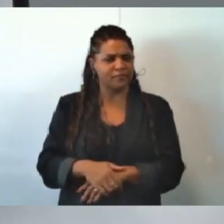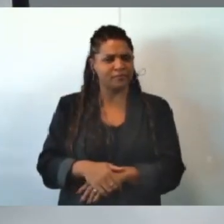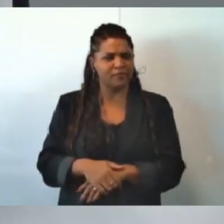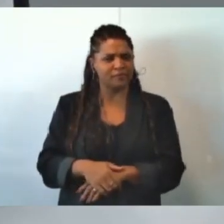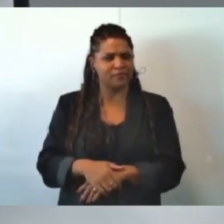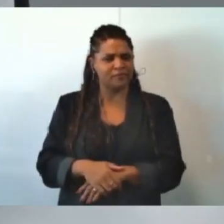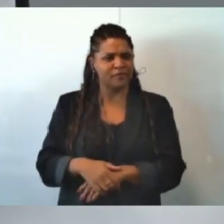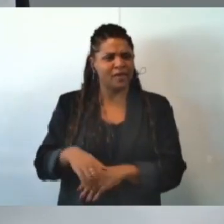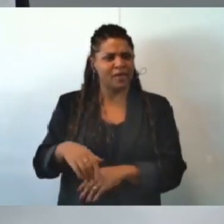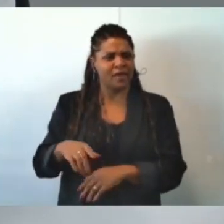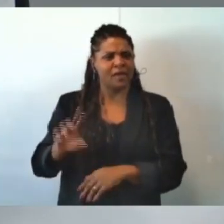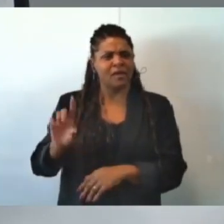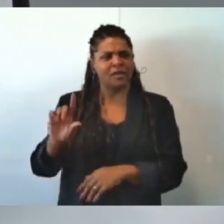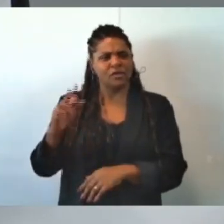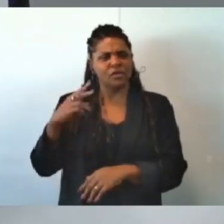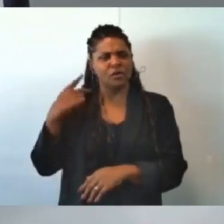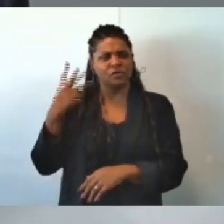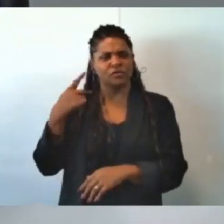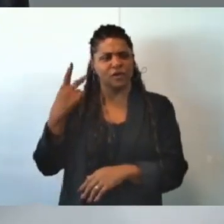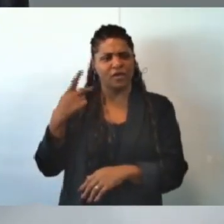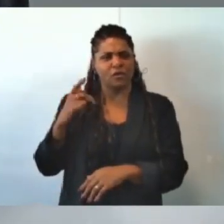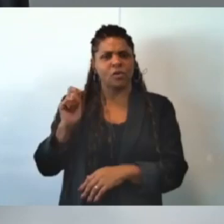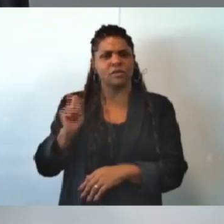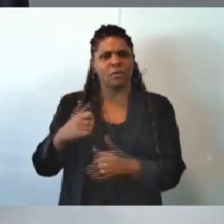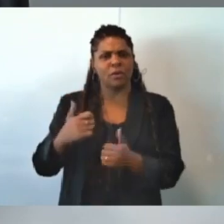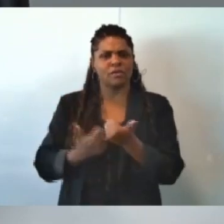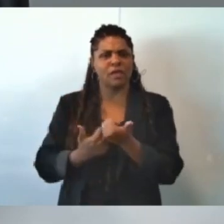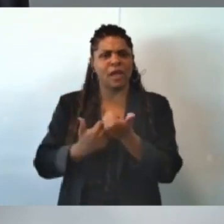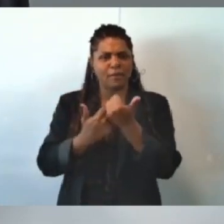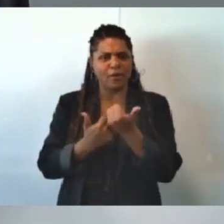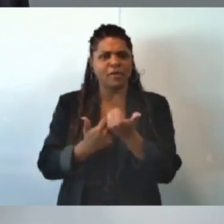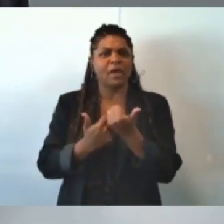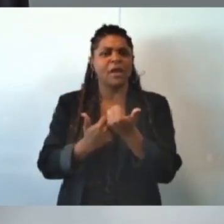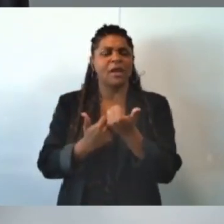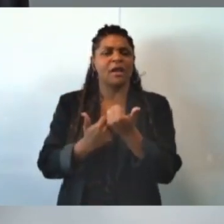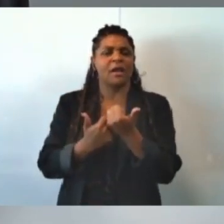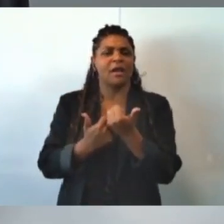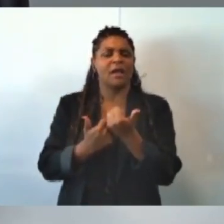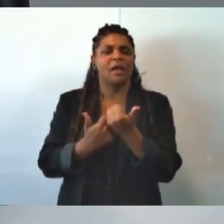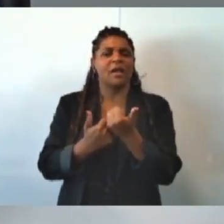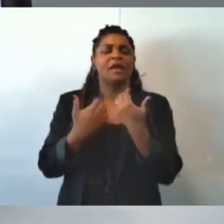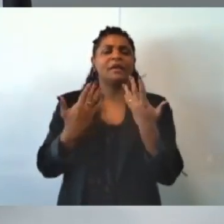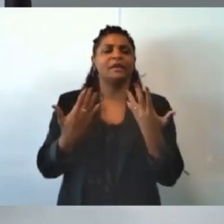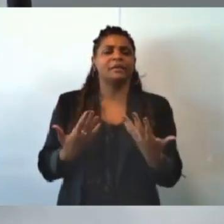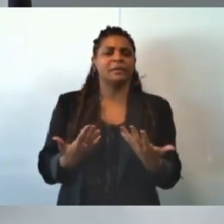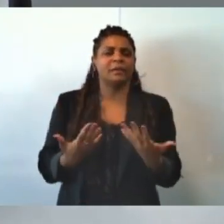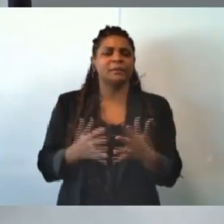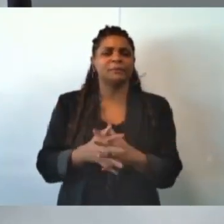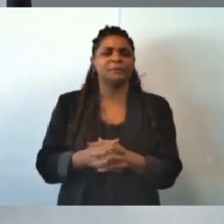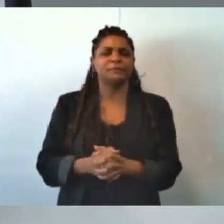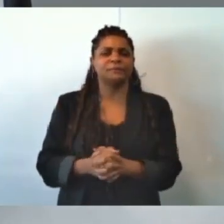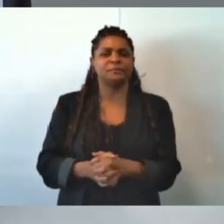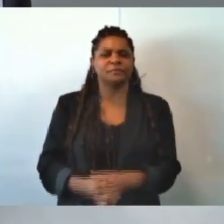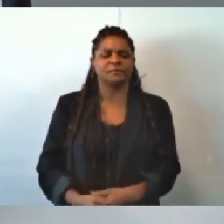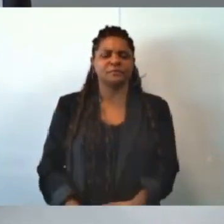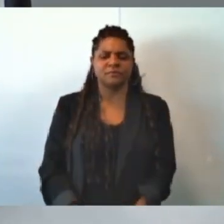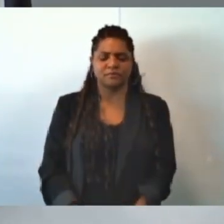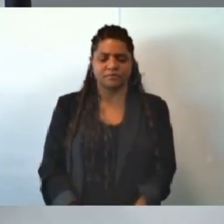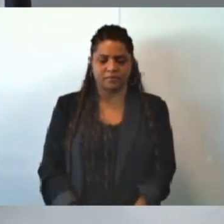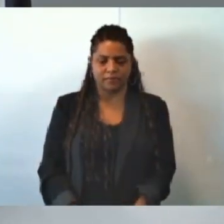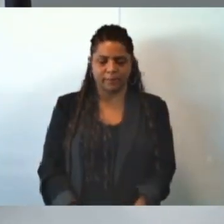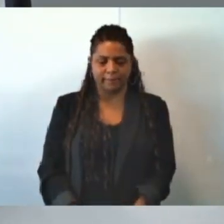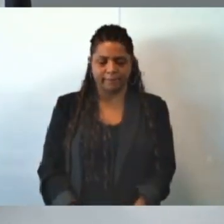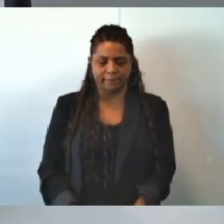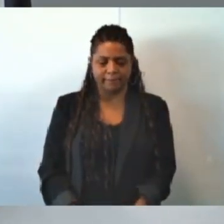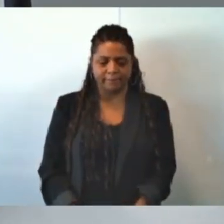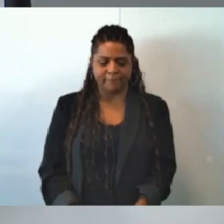porque, para mim, eu não vou atropelar a fala de outros, cada um vai abordar um tema aqui sobre carinho. Então, eu acho que deve